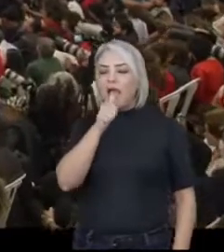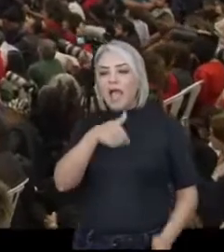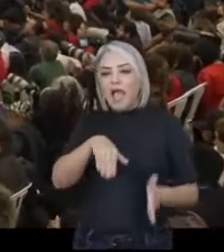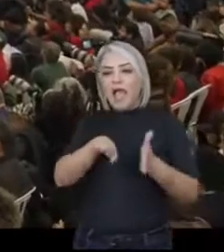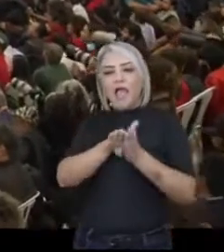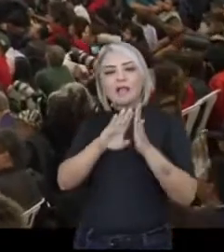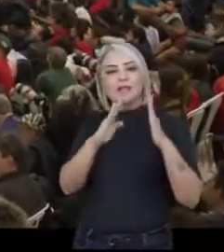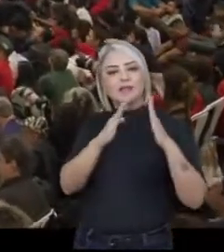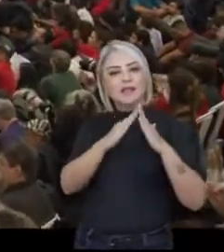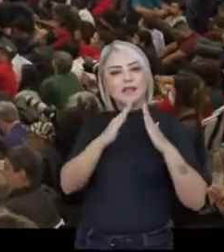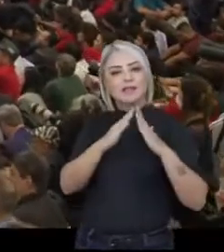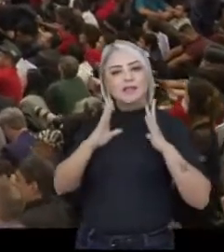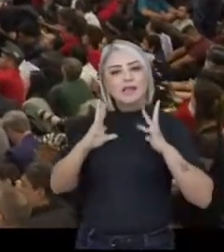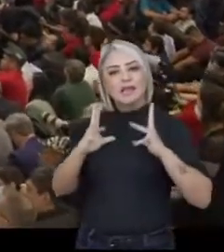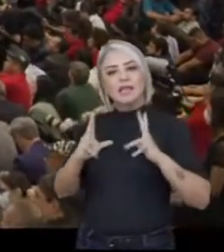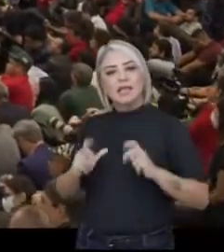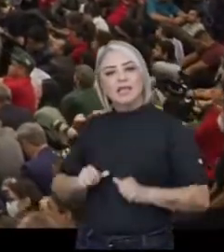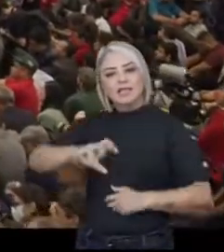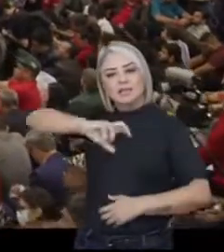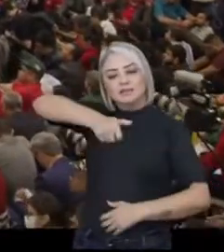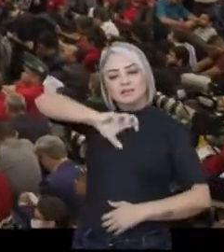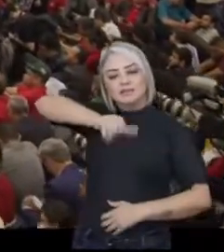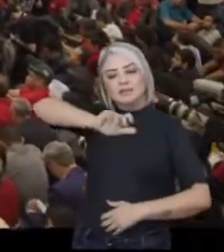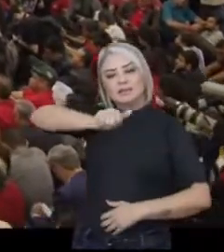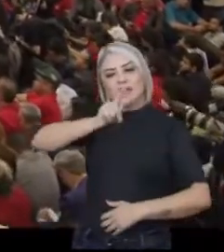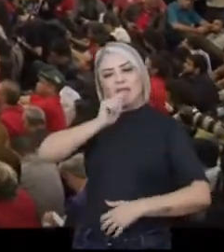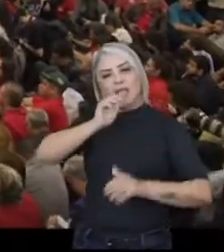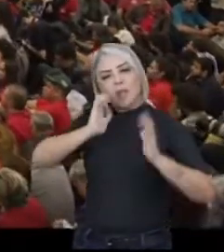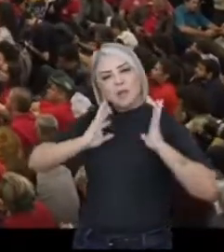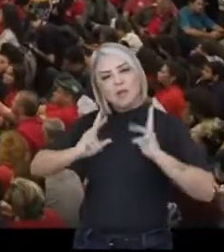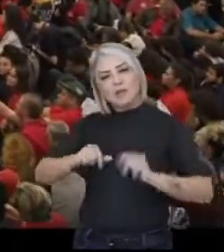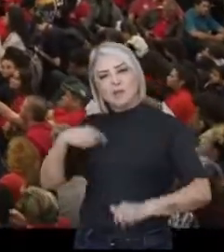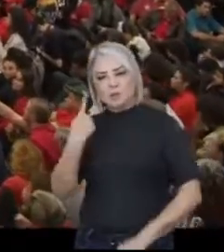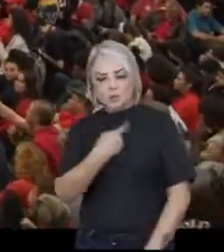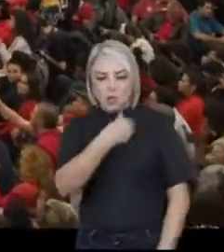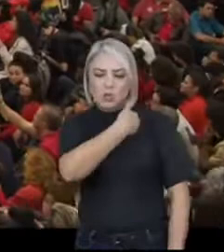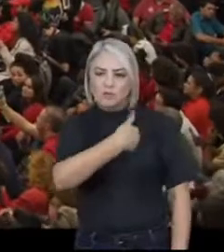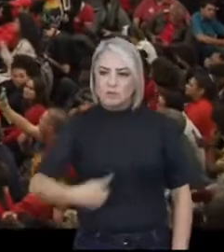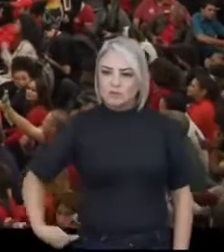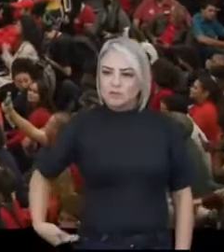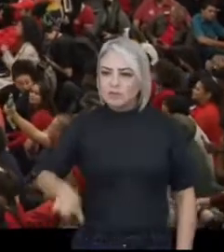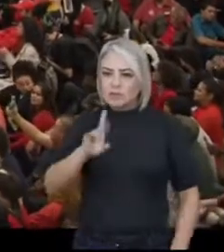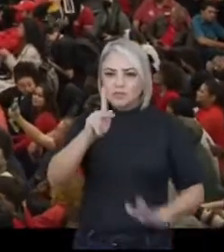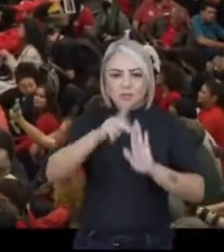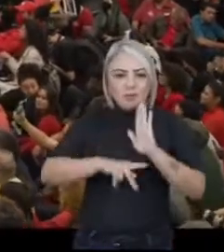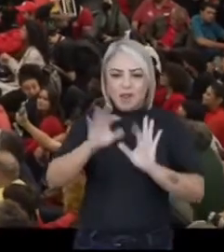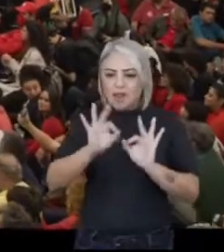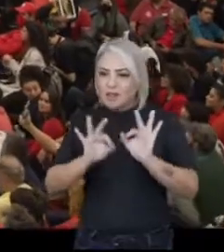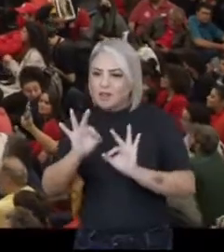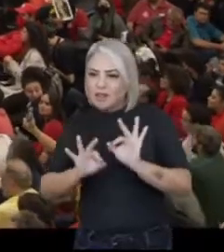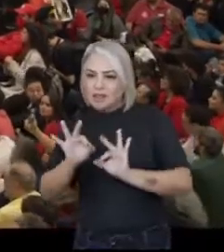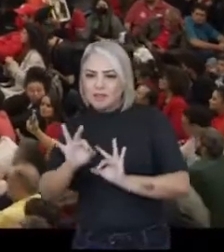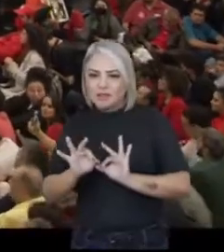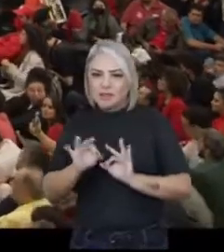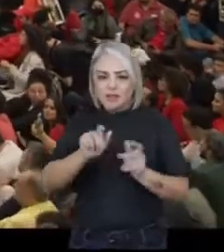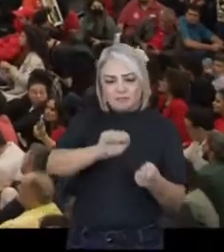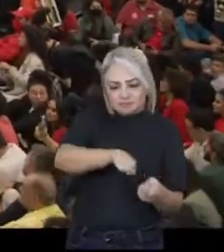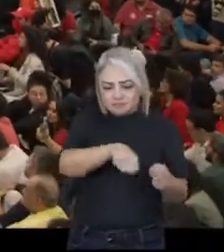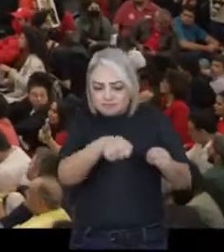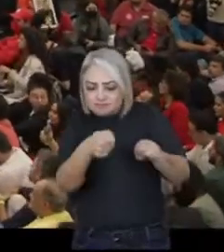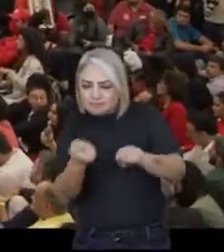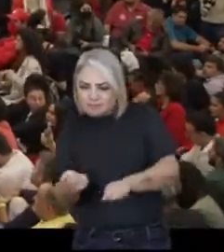e jorrando nas suas torneiras. Nossos governos não só planejaram e conceberam a transposição, como